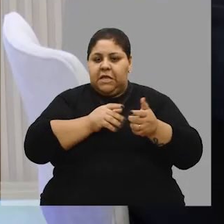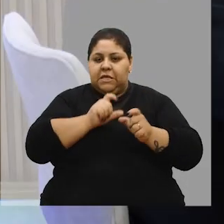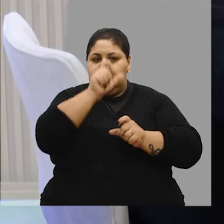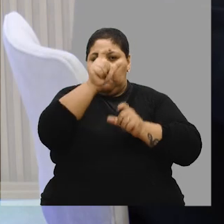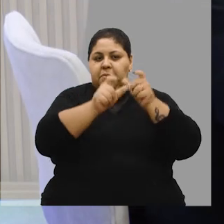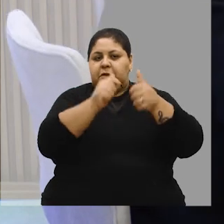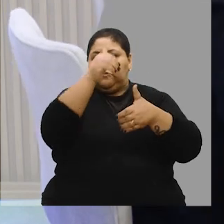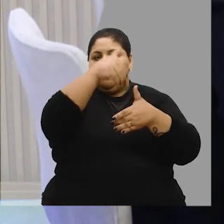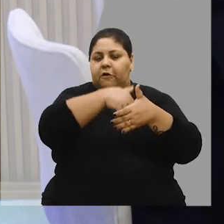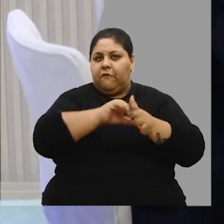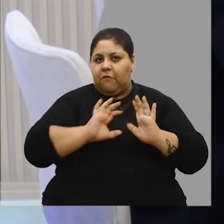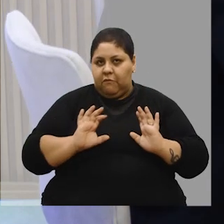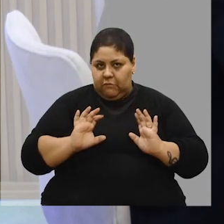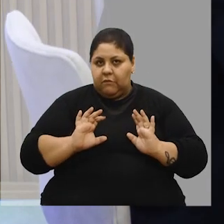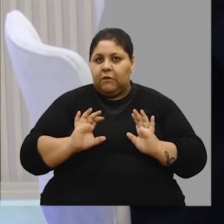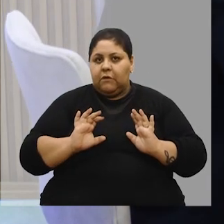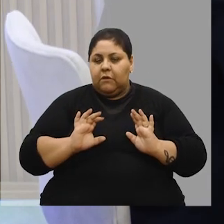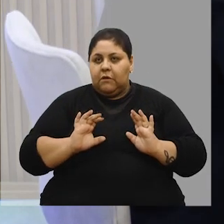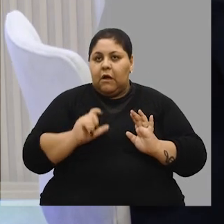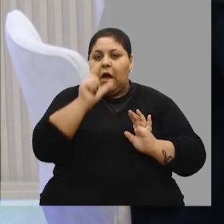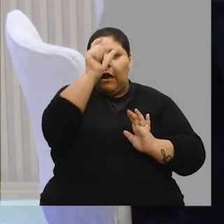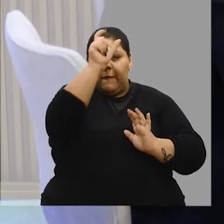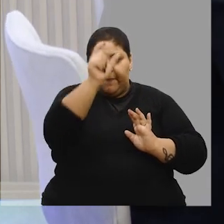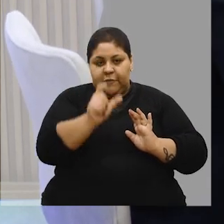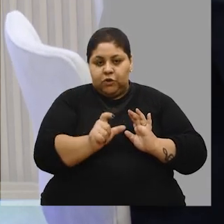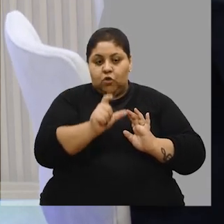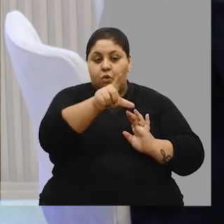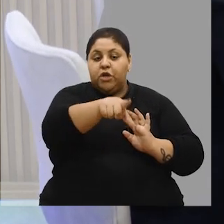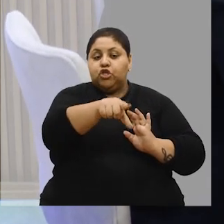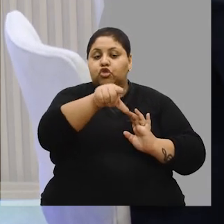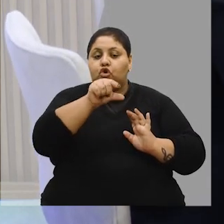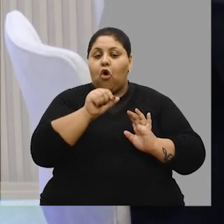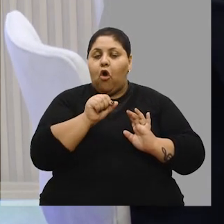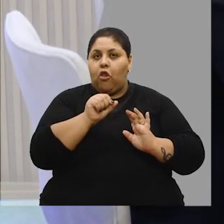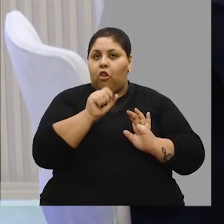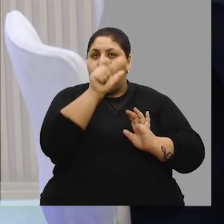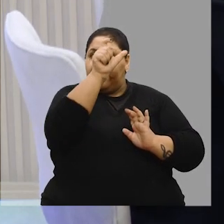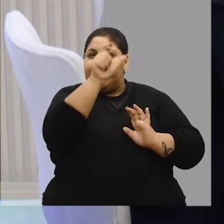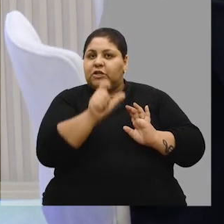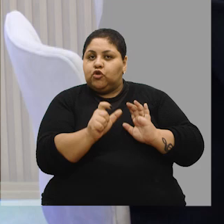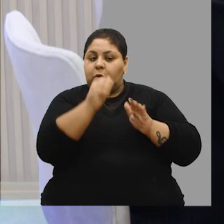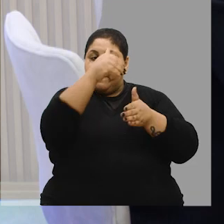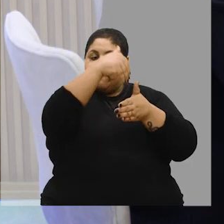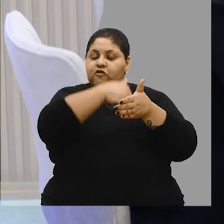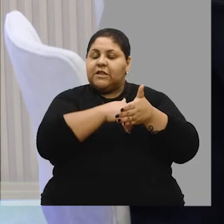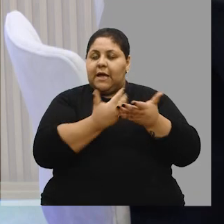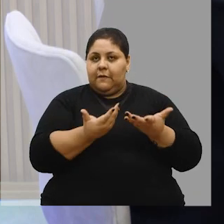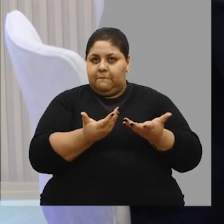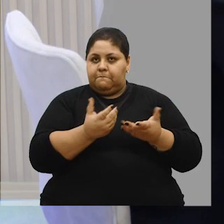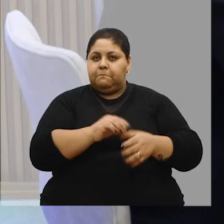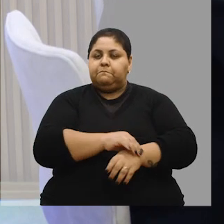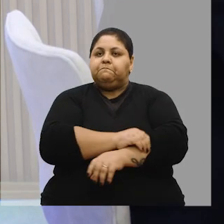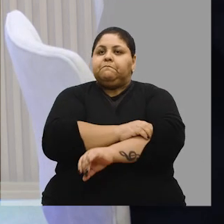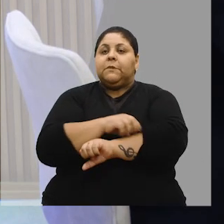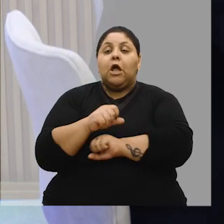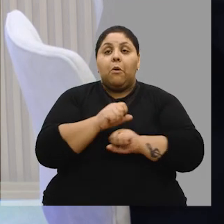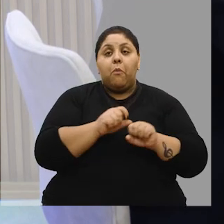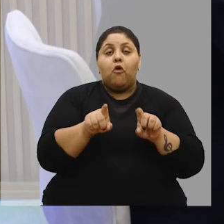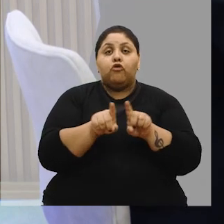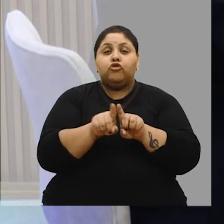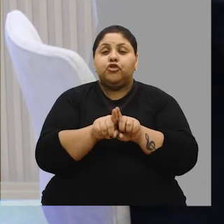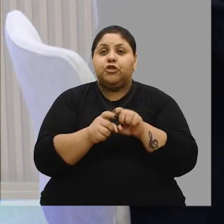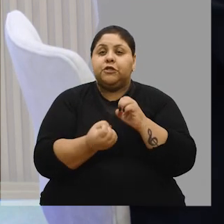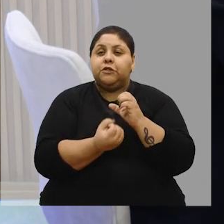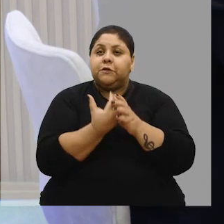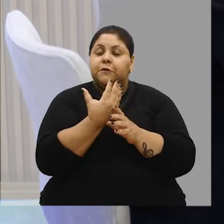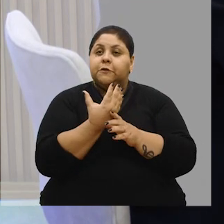Por algum motivo o eleitor vai para um lado em determinada eleição. E a gente pode também criar, eu acho